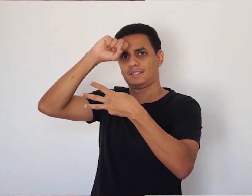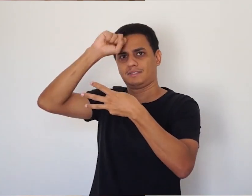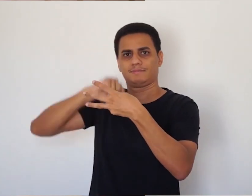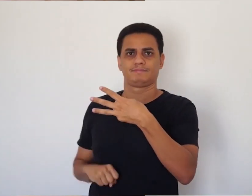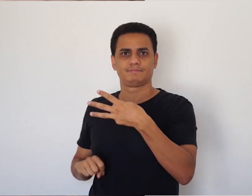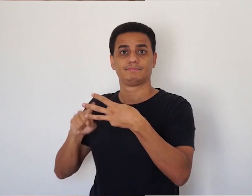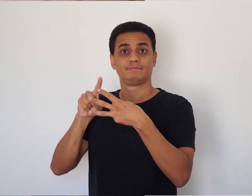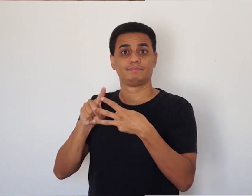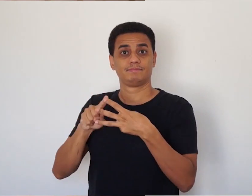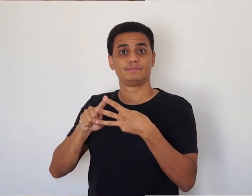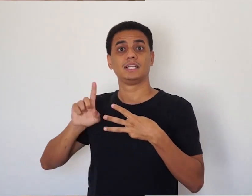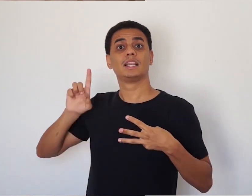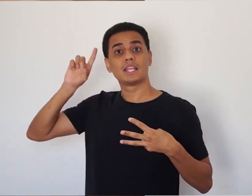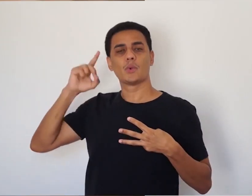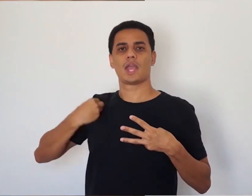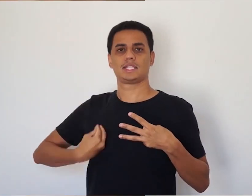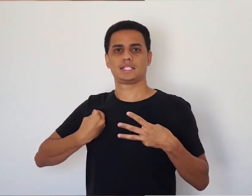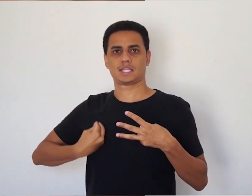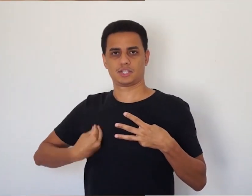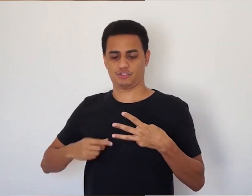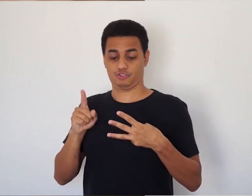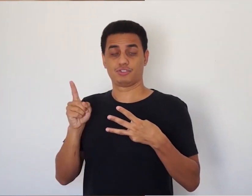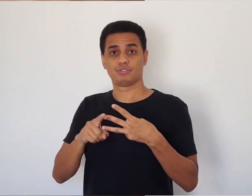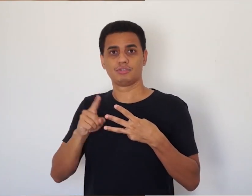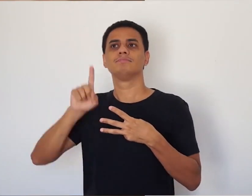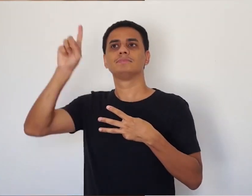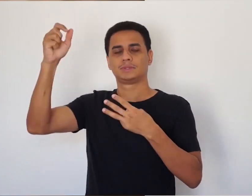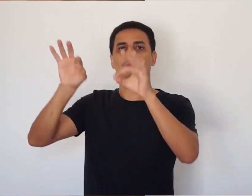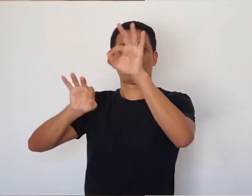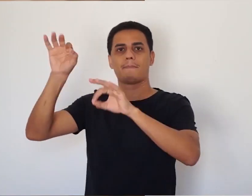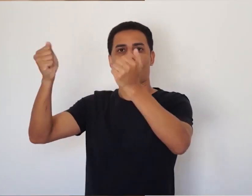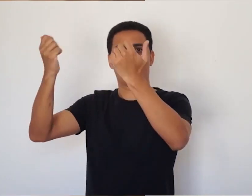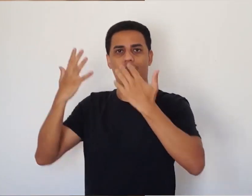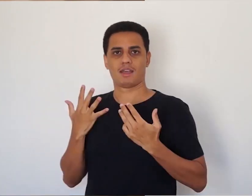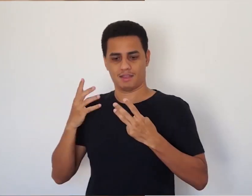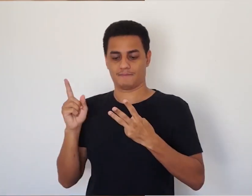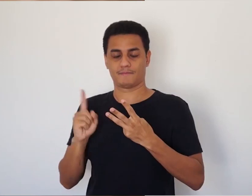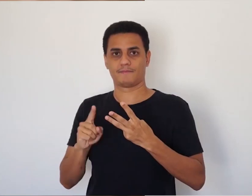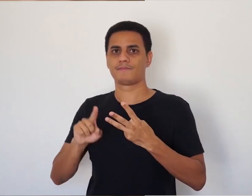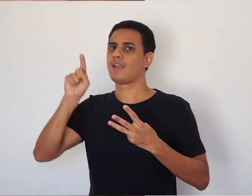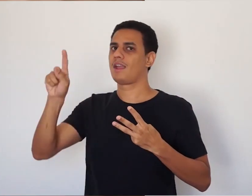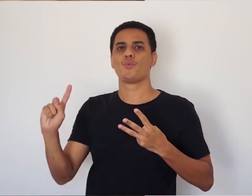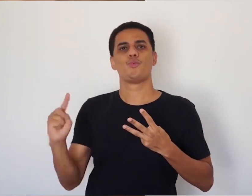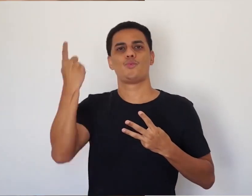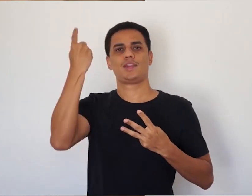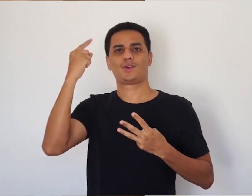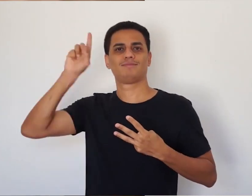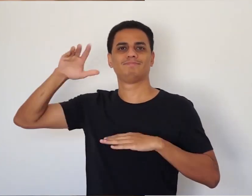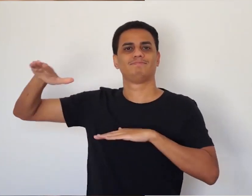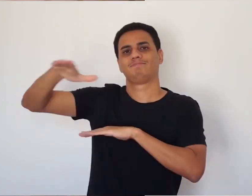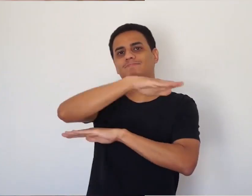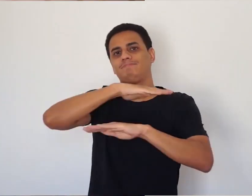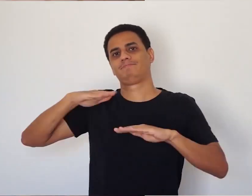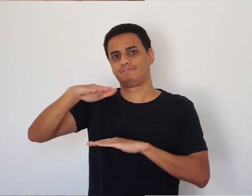coisas. Reconhecermos, então, a existência, reconhecermos a providência e reconhecermos a onipotência